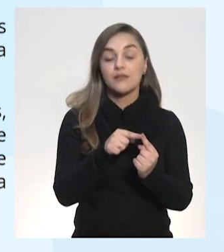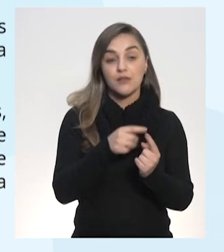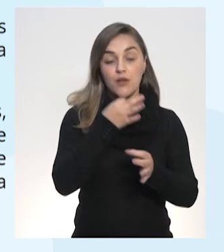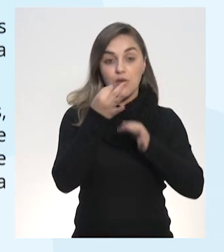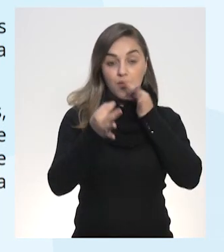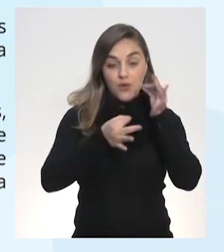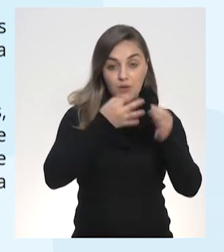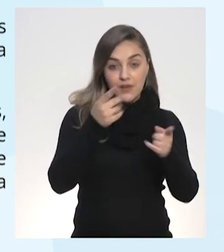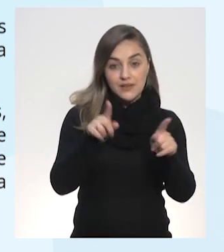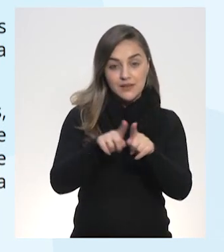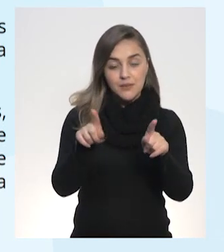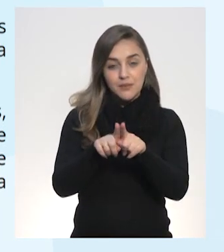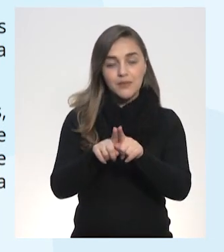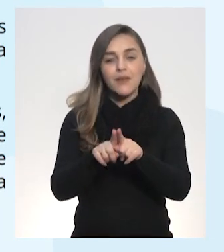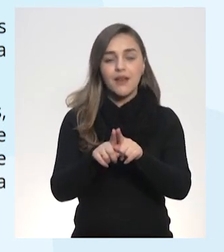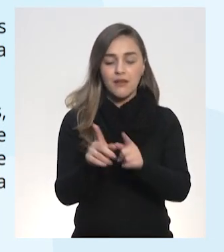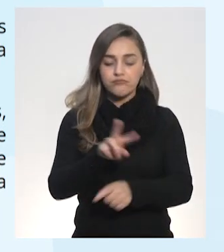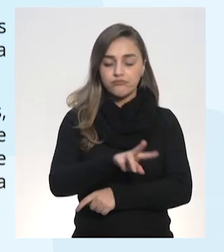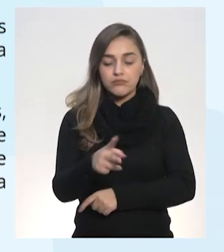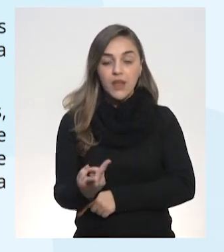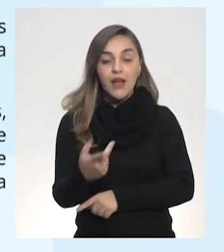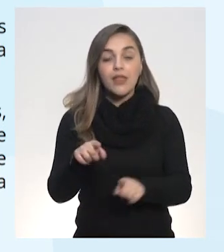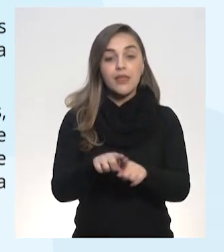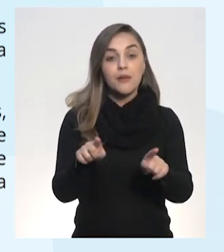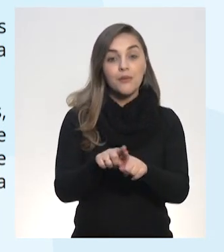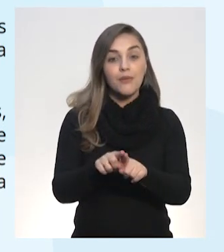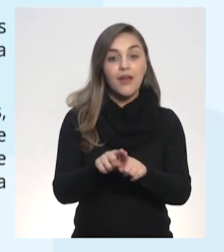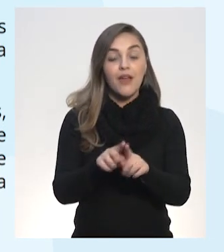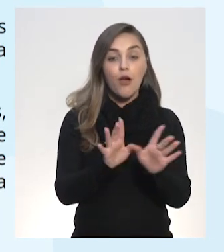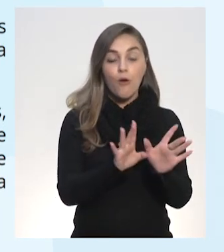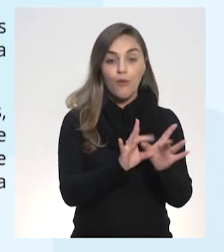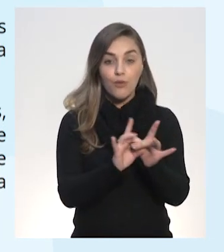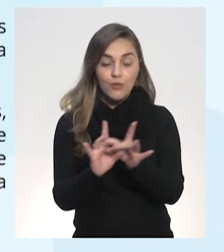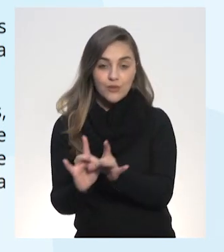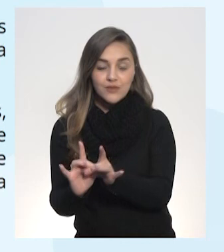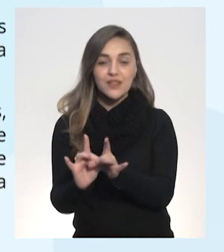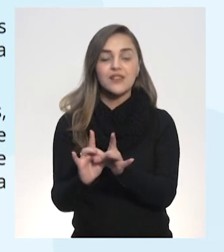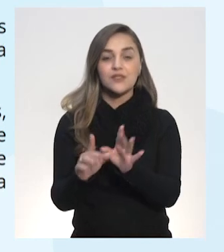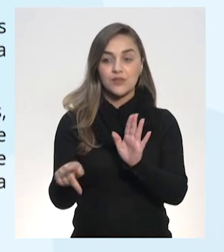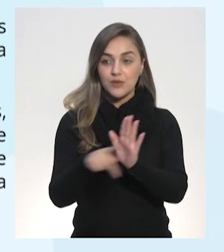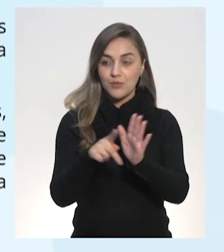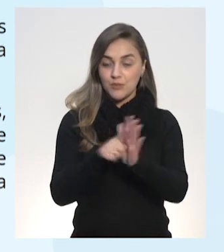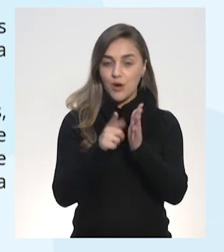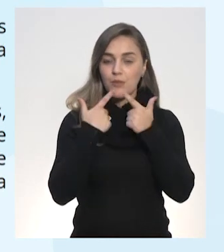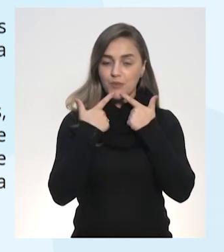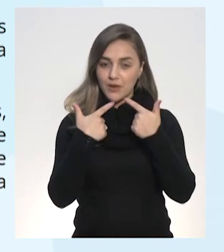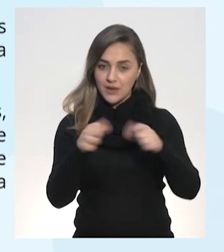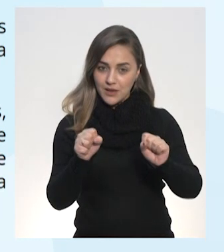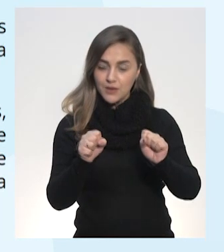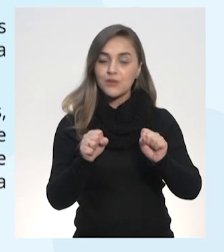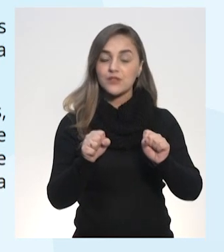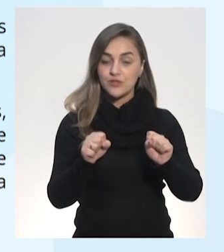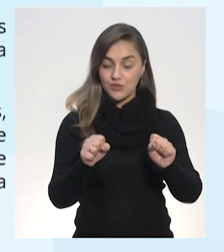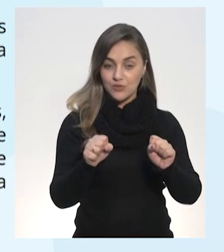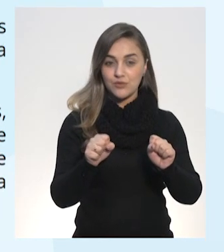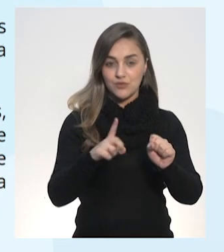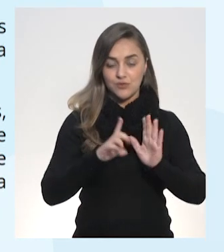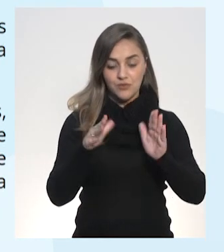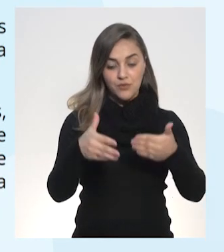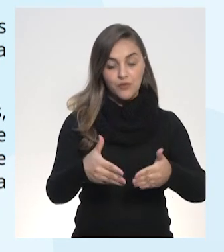contra-argumentos, considerando o contexto e os recursos linguísticos voltados para a eficácia da comunicação.